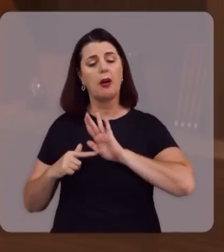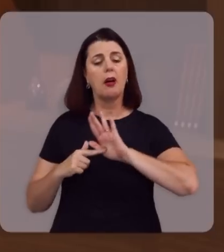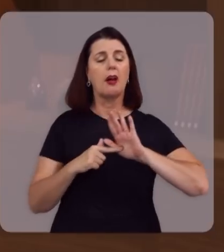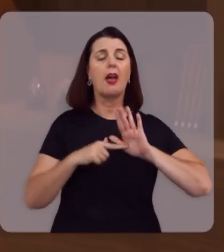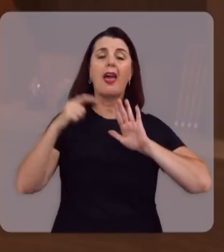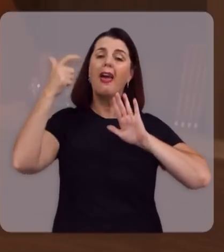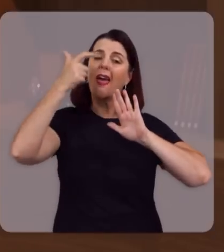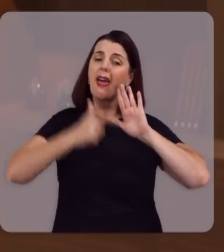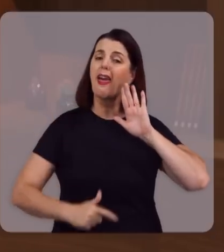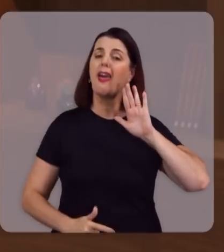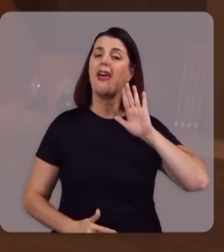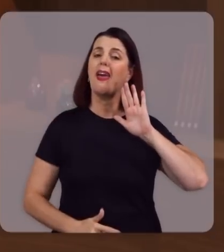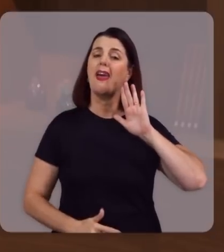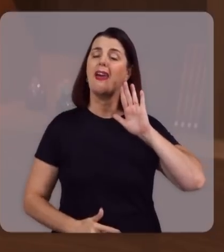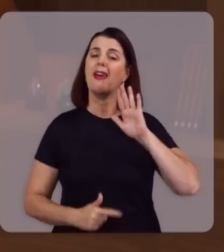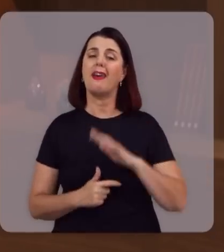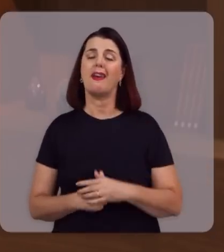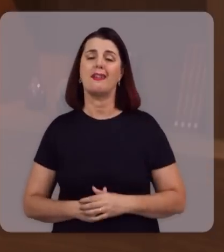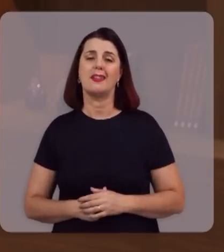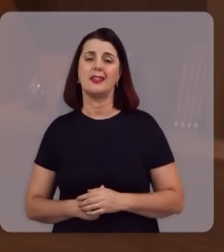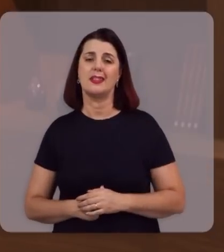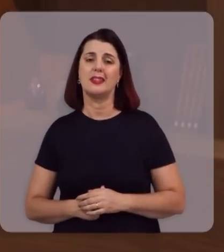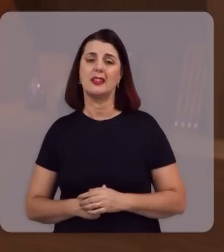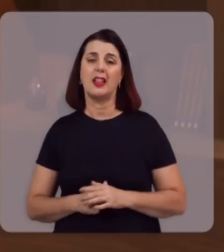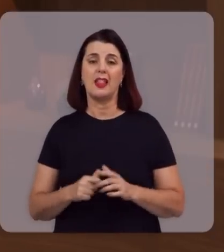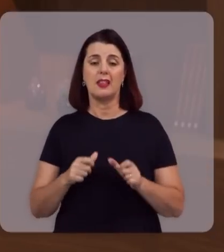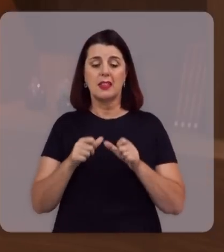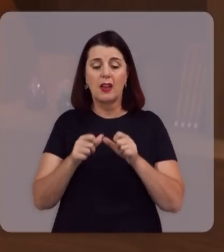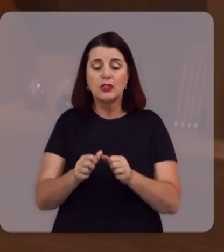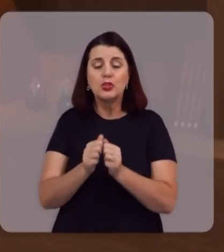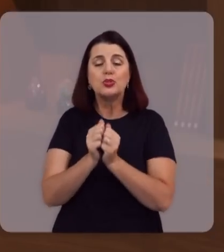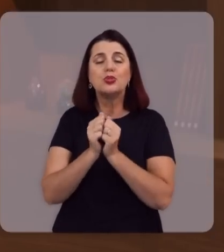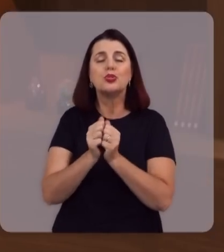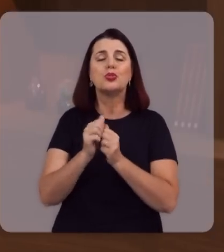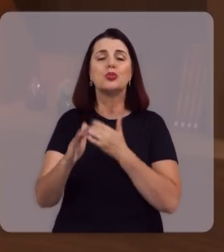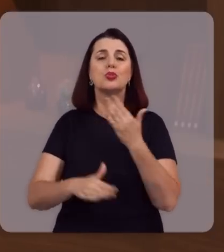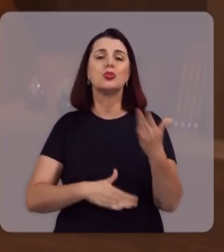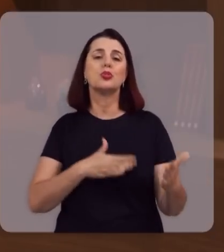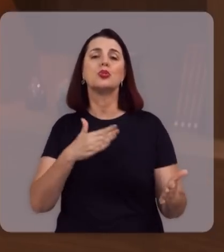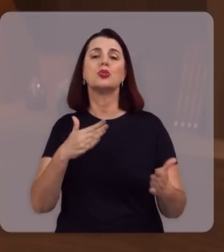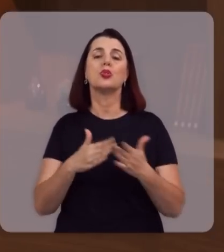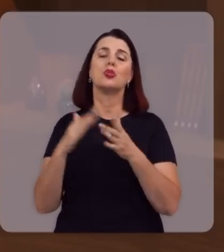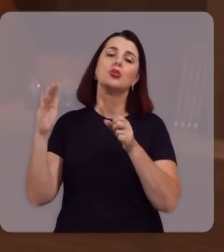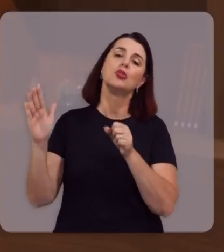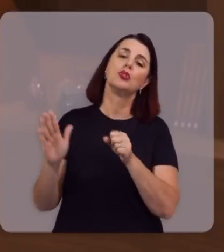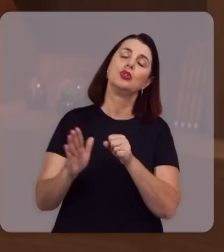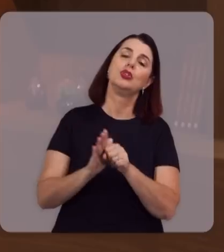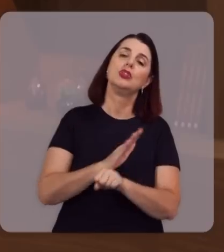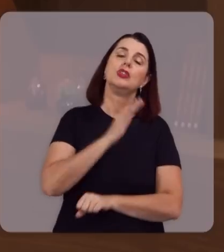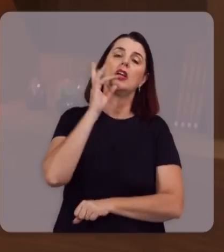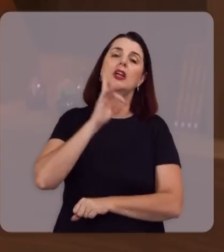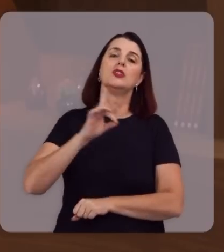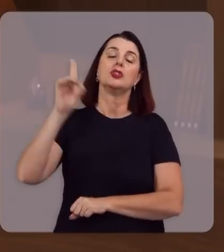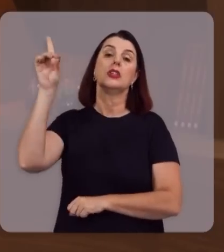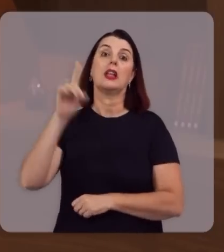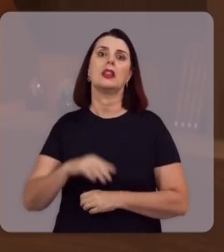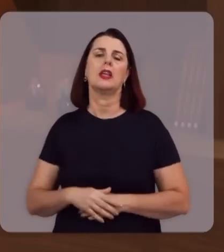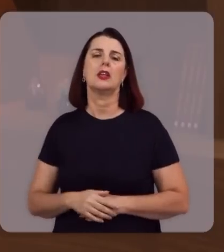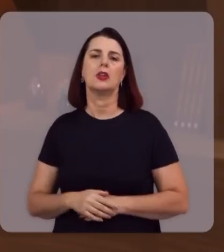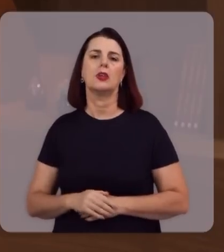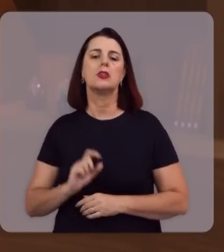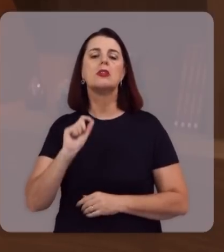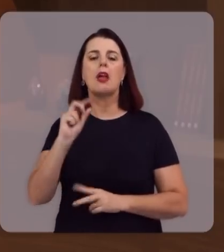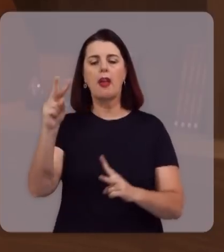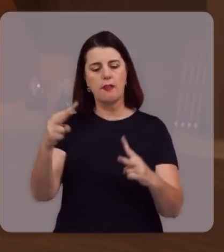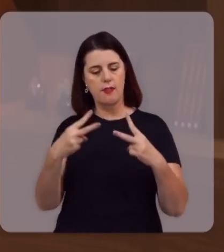quem Deus é, a exegese de Deus. Nele habitou corporalmente toda a plenitude da divindade. Por isso ele pode dizer, quem